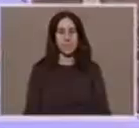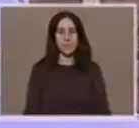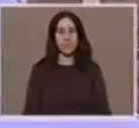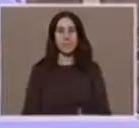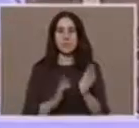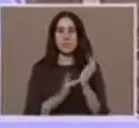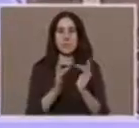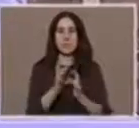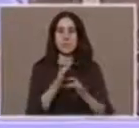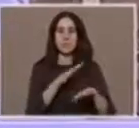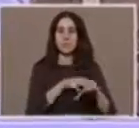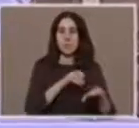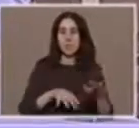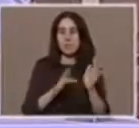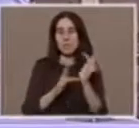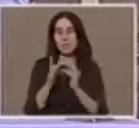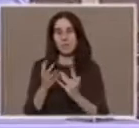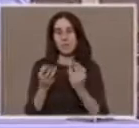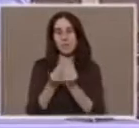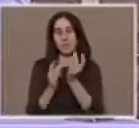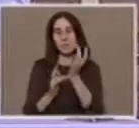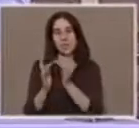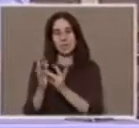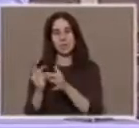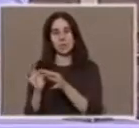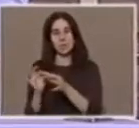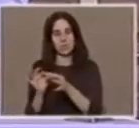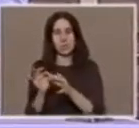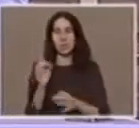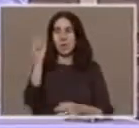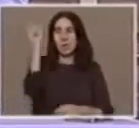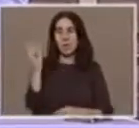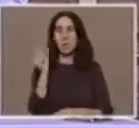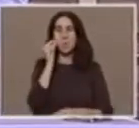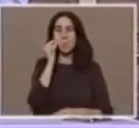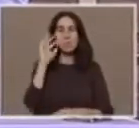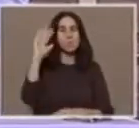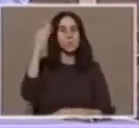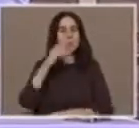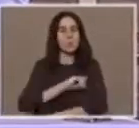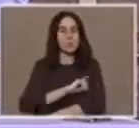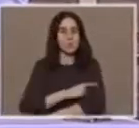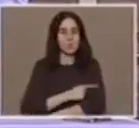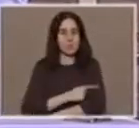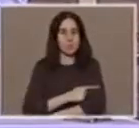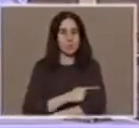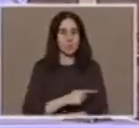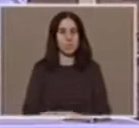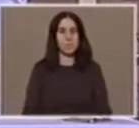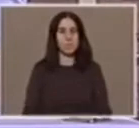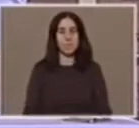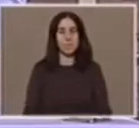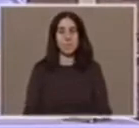Por Cristo, com Cristo, em Cristo, a vós, Deus Pai Todo-Poderoso,